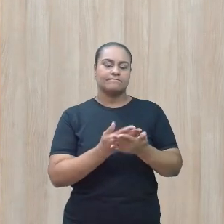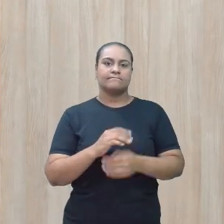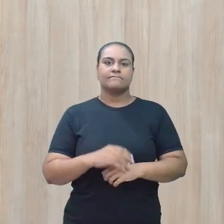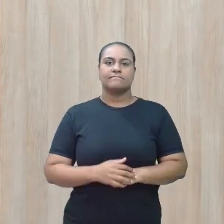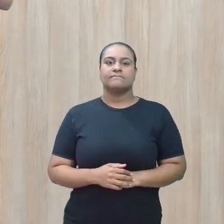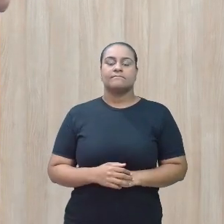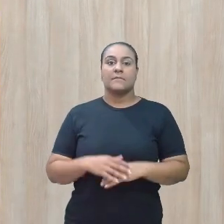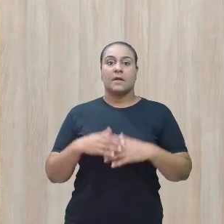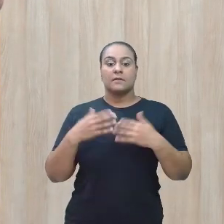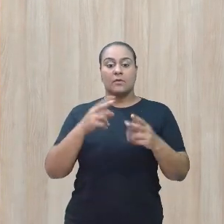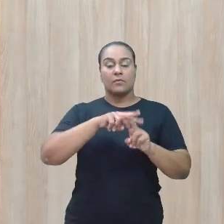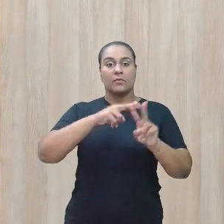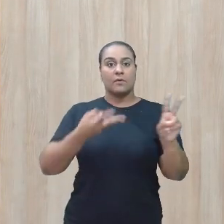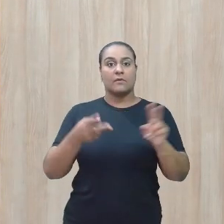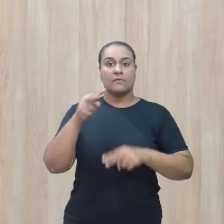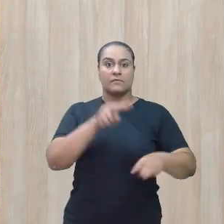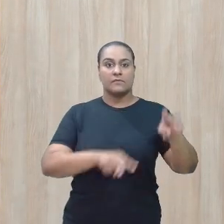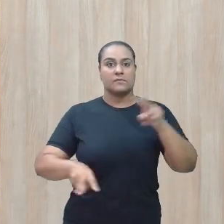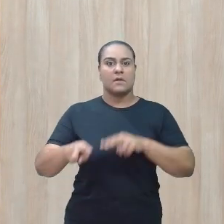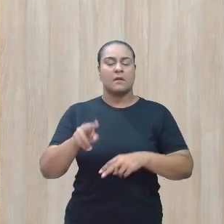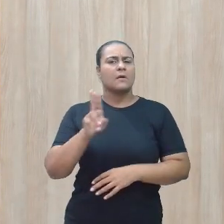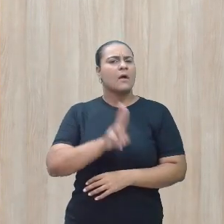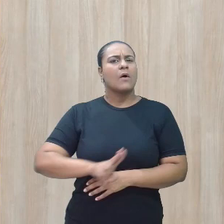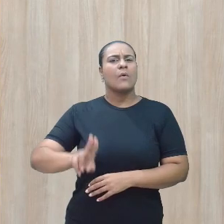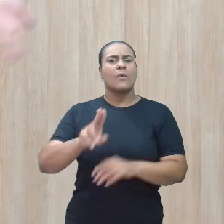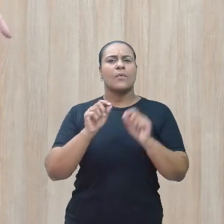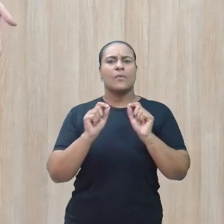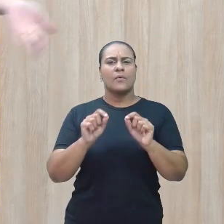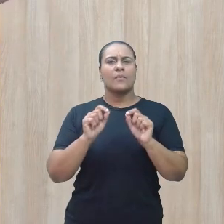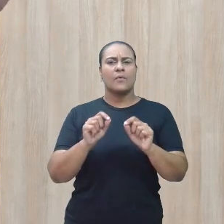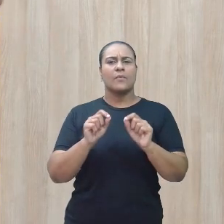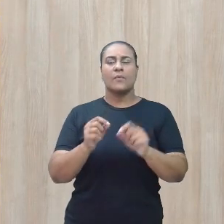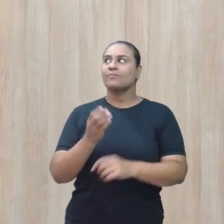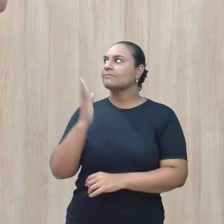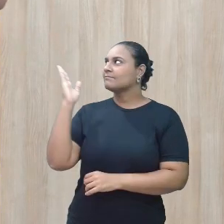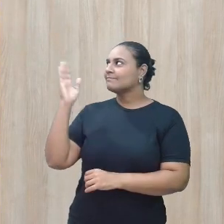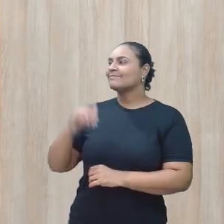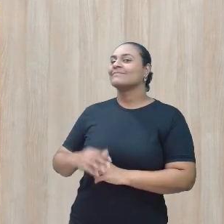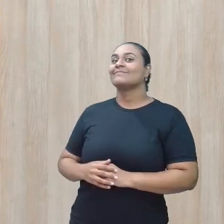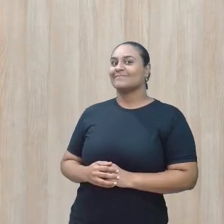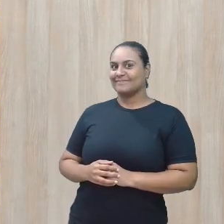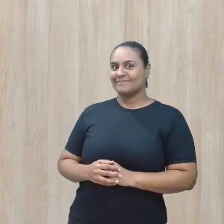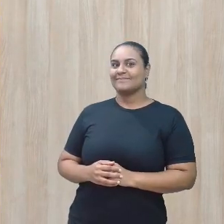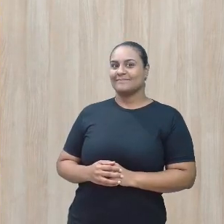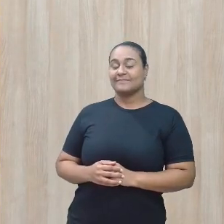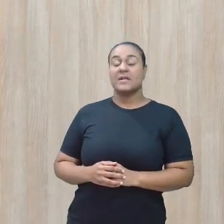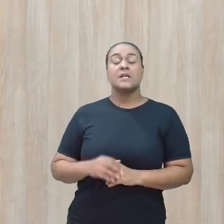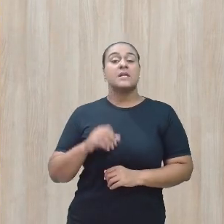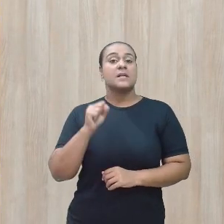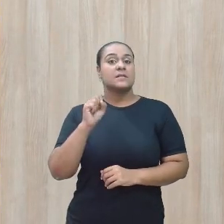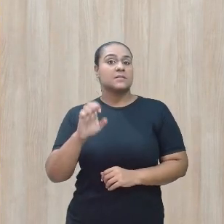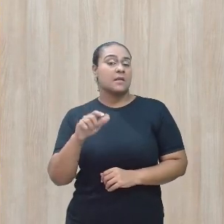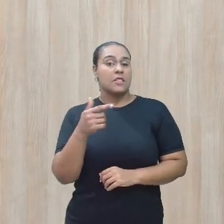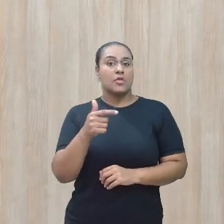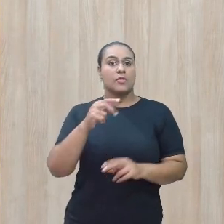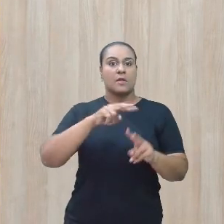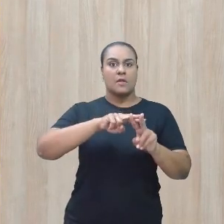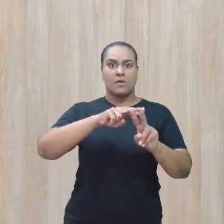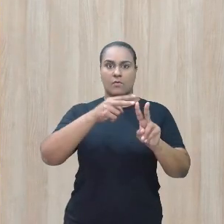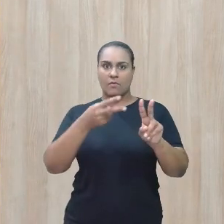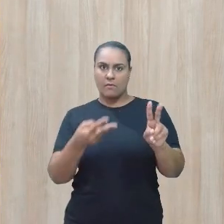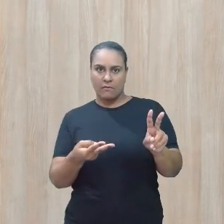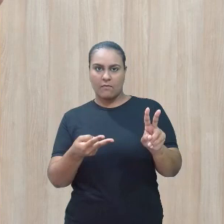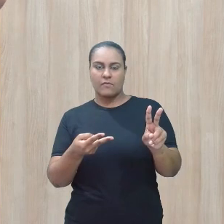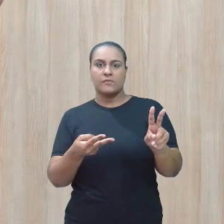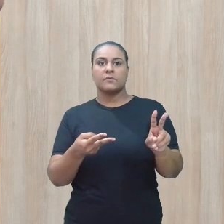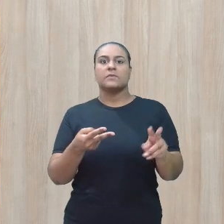Os recursos visuais que a gente está utilizando aqui são do Bitmoji e do Canva. Caso exista algum recurso, e nessa aula a